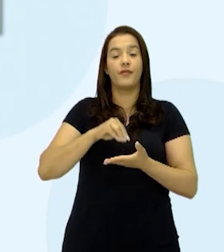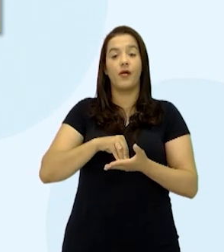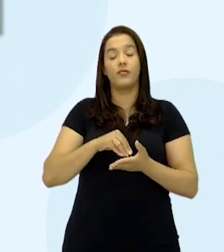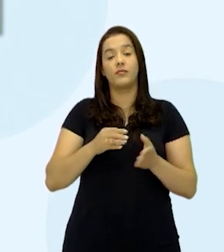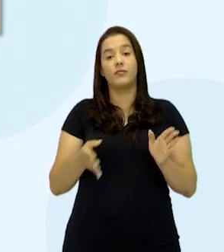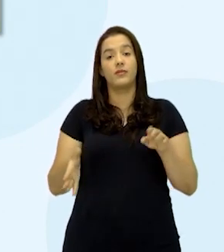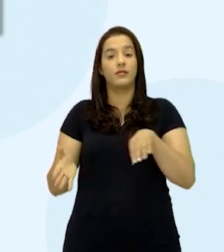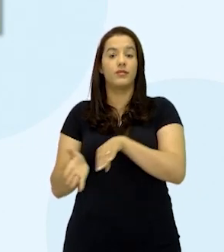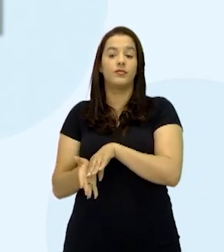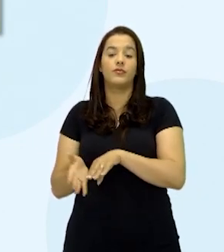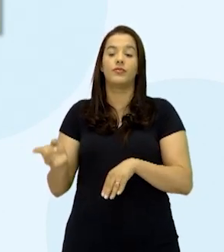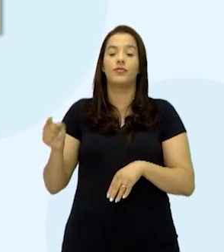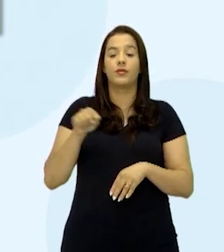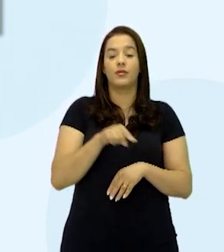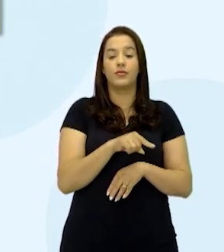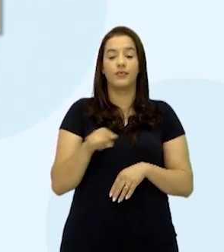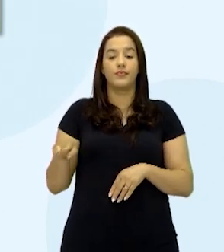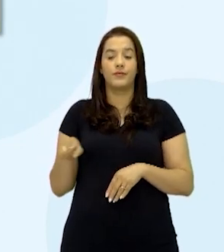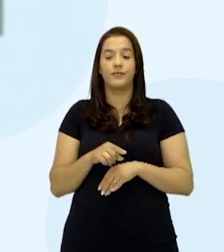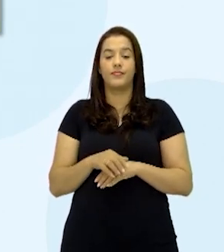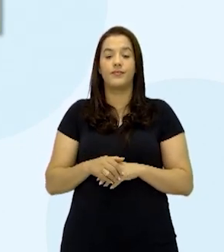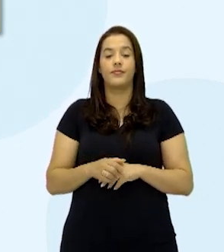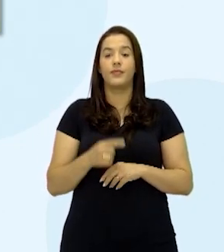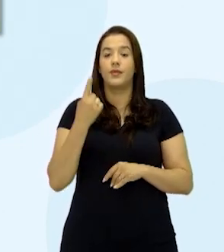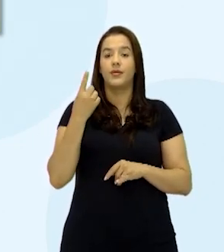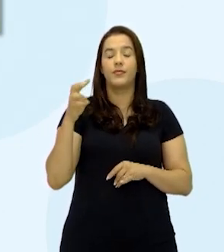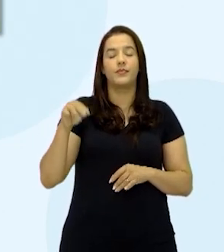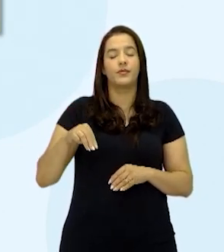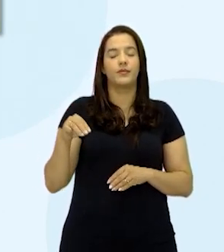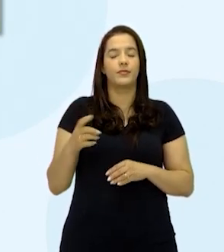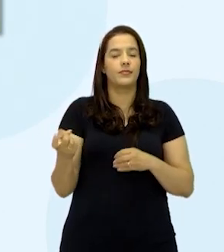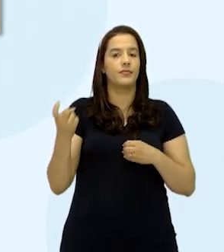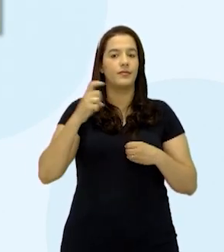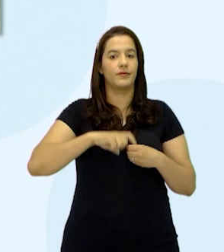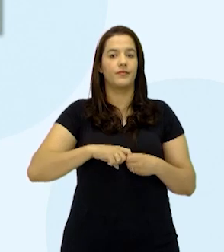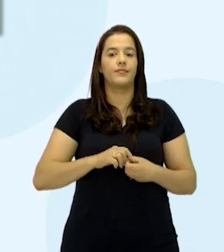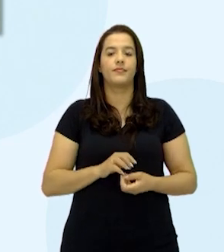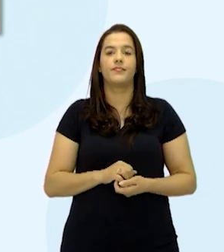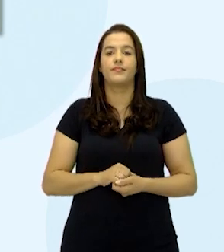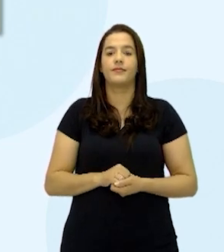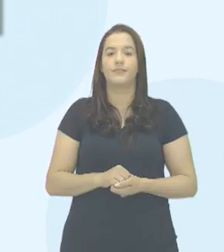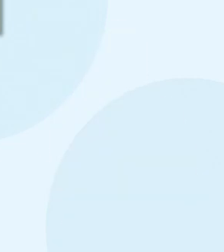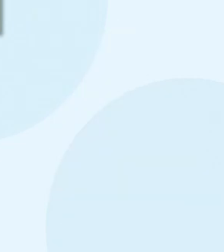vai percorrer. Então, um minutinho para vocês, a gente já volta.